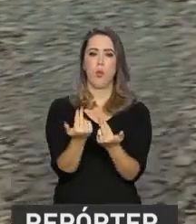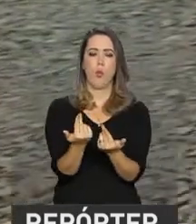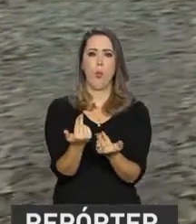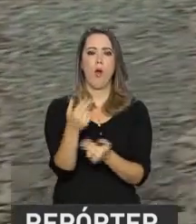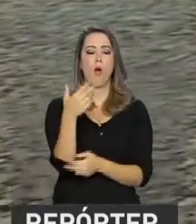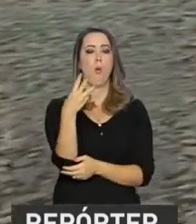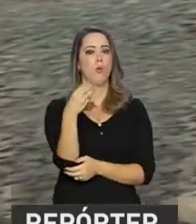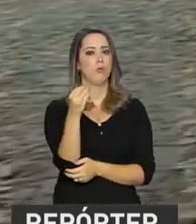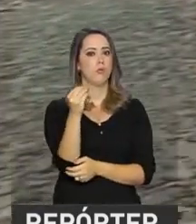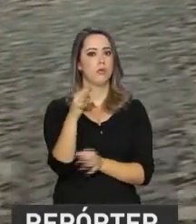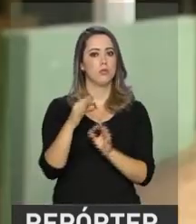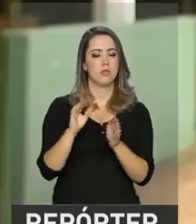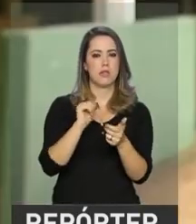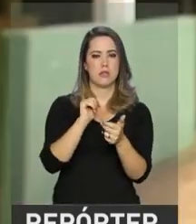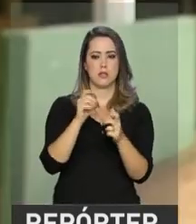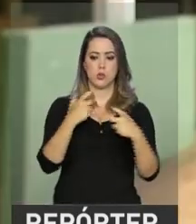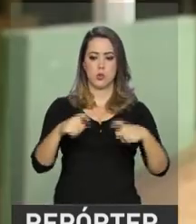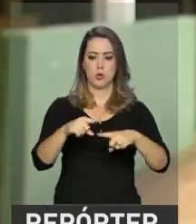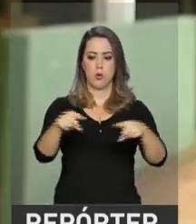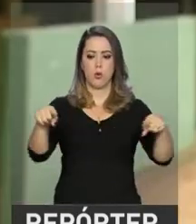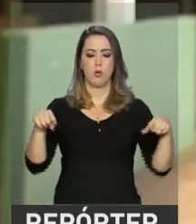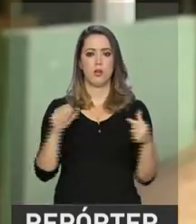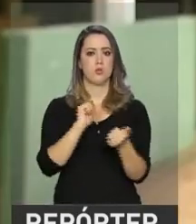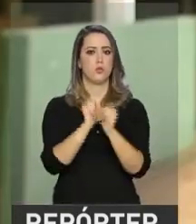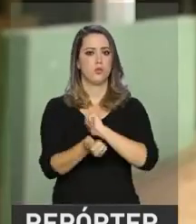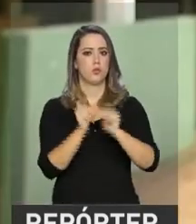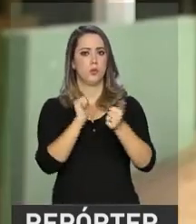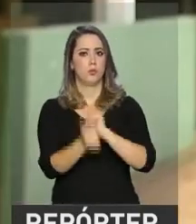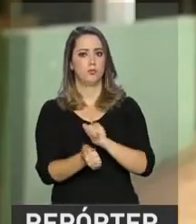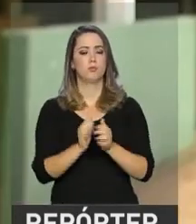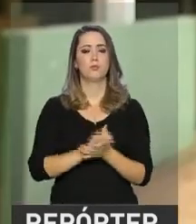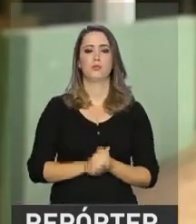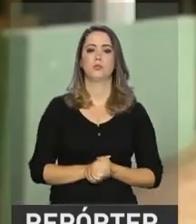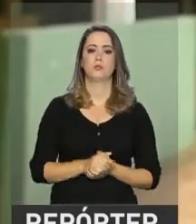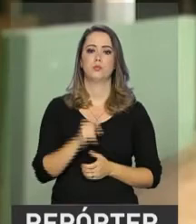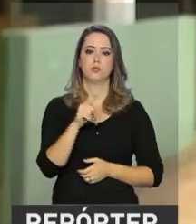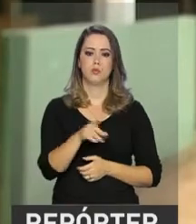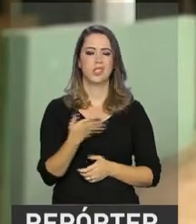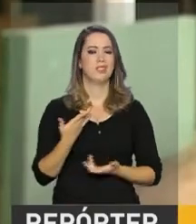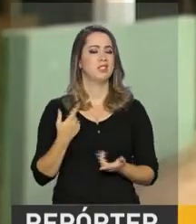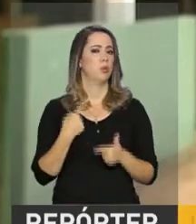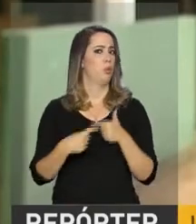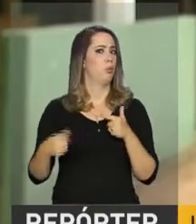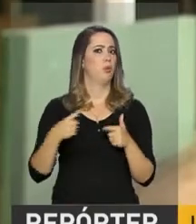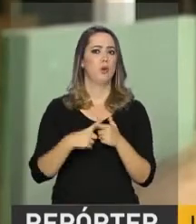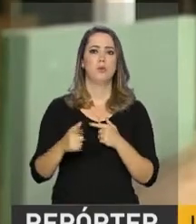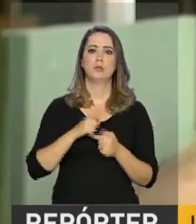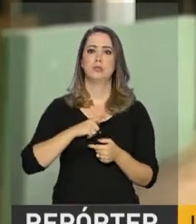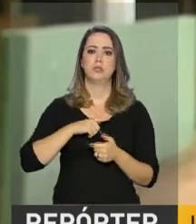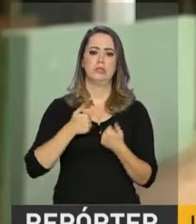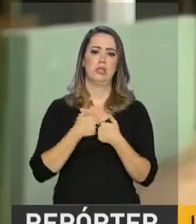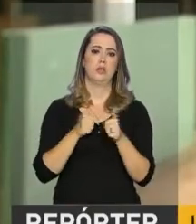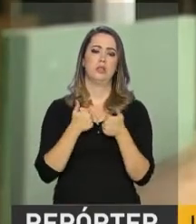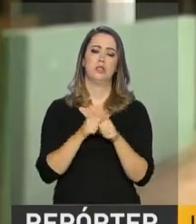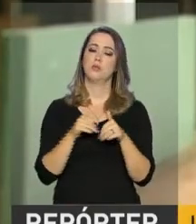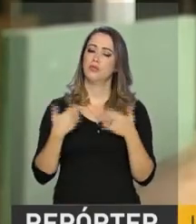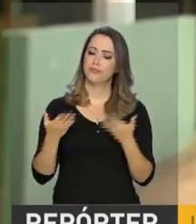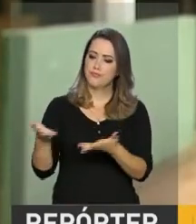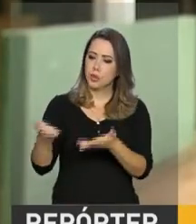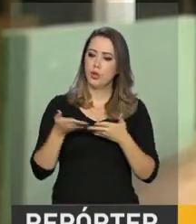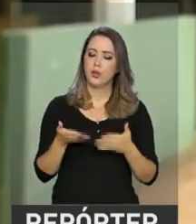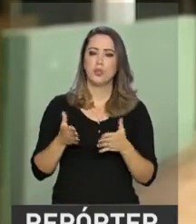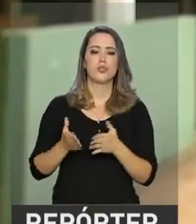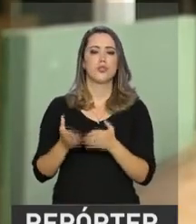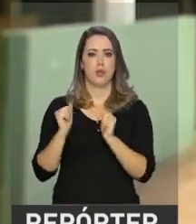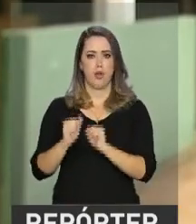300 campos de futebol. É um gargalo que a gente tem, que é o transporte. Eu acho que a hora que ele vir, a gente vai conseguir baixar o nosso custo